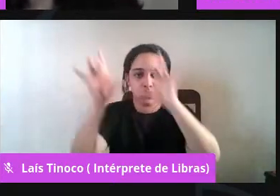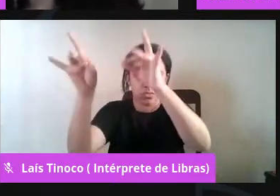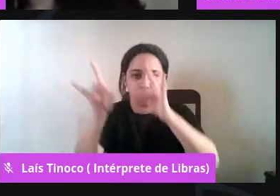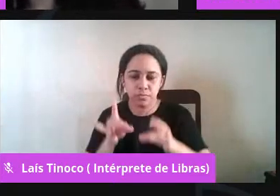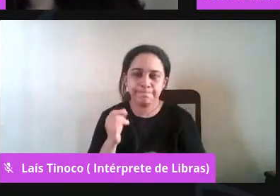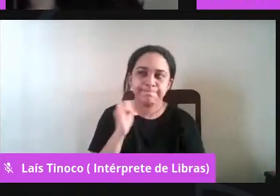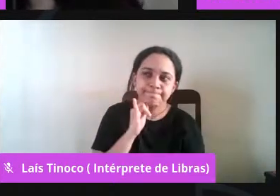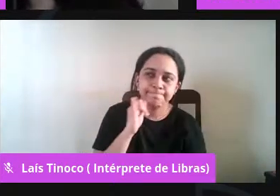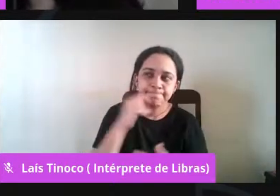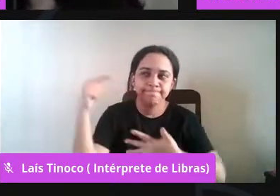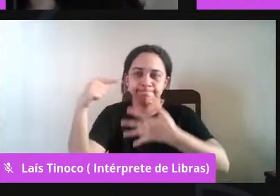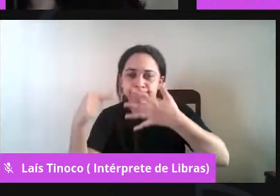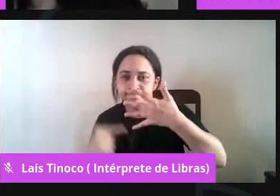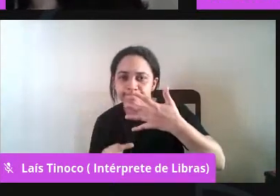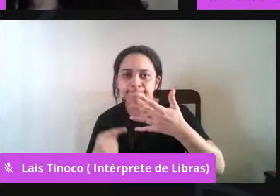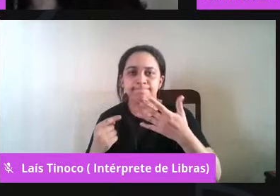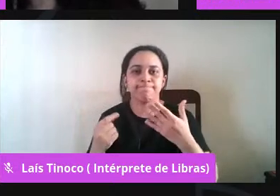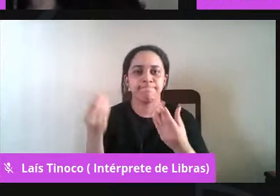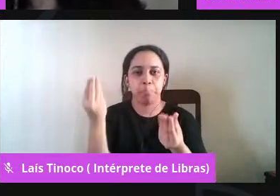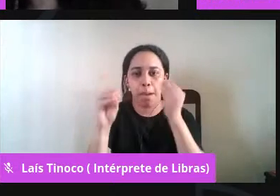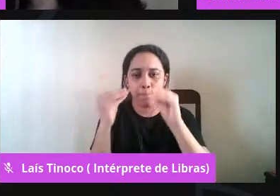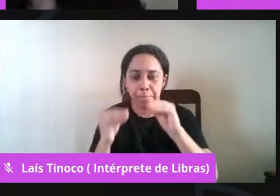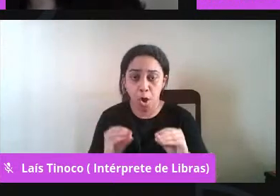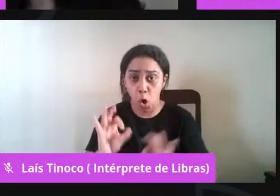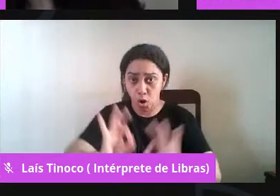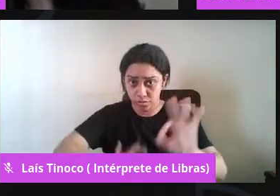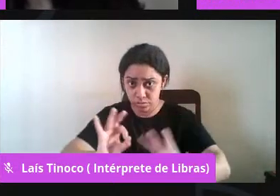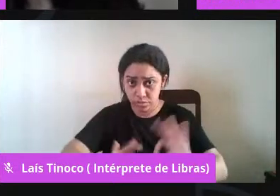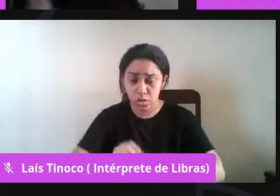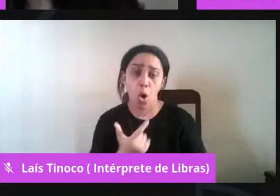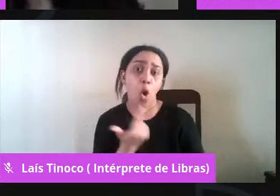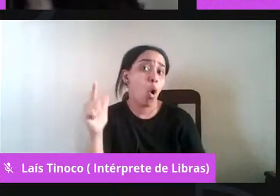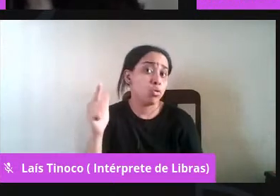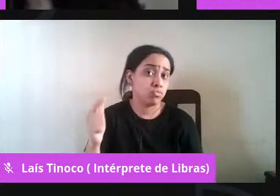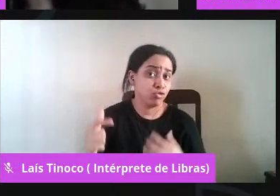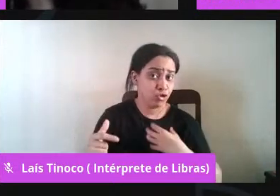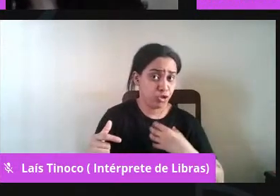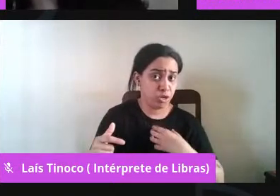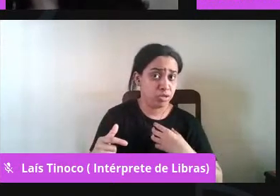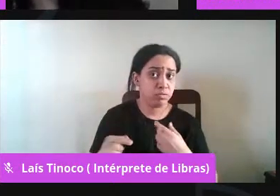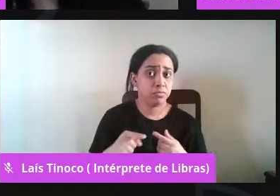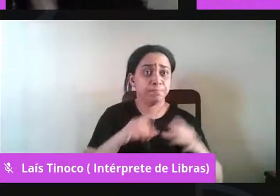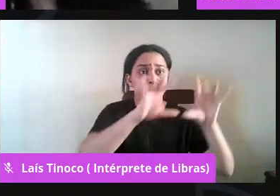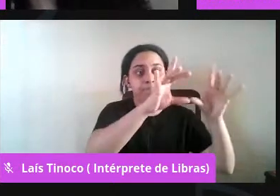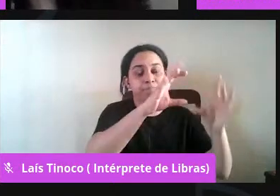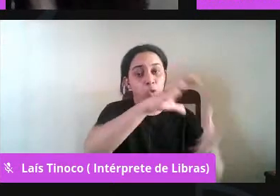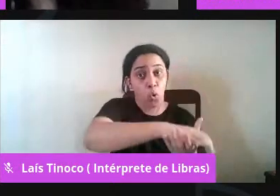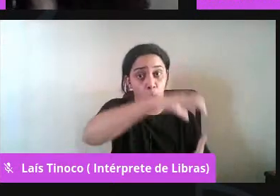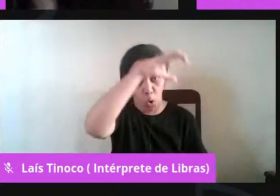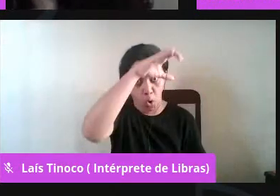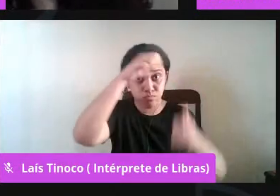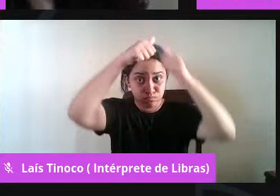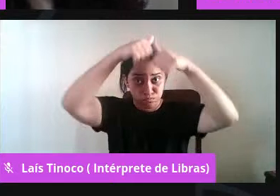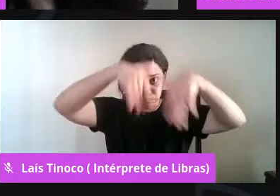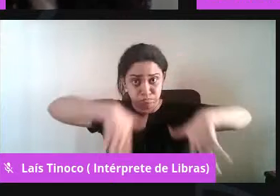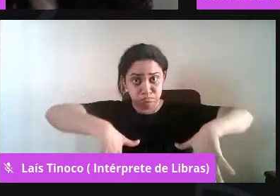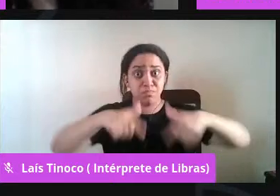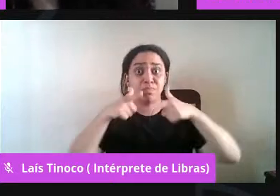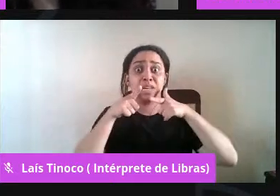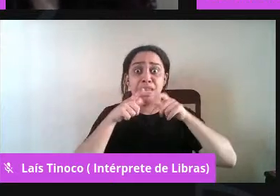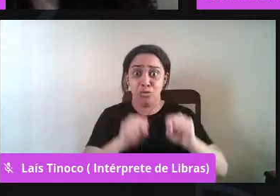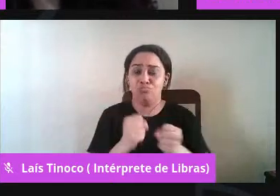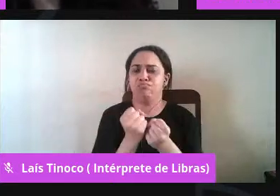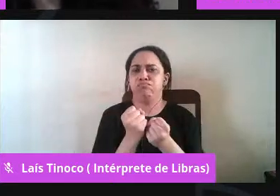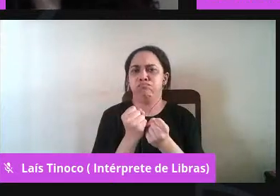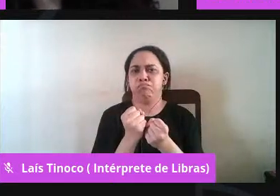fazer a significação, etc. E tal. Outra coisa é você pegar o corpo de Atlas Linguístico, que é muito grande, né? Você